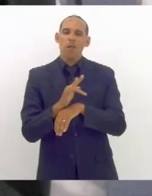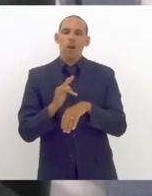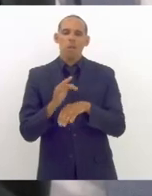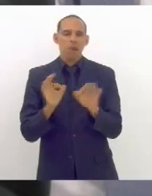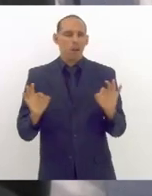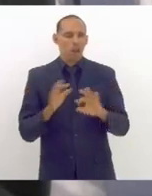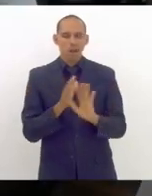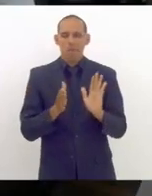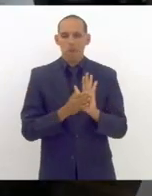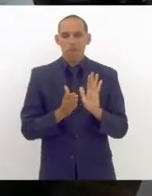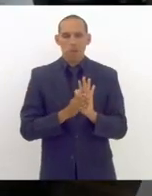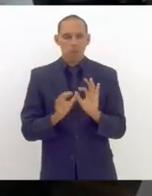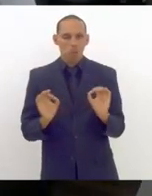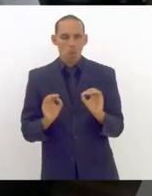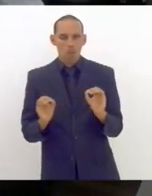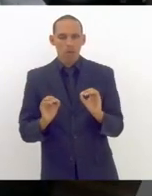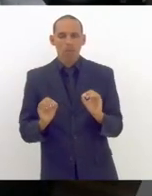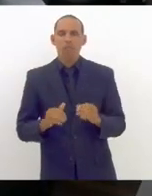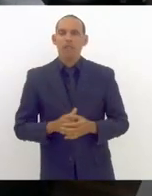nenhuma